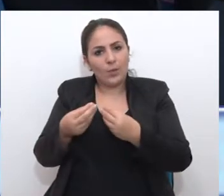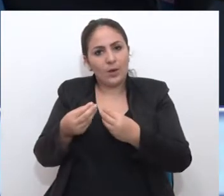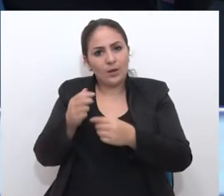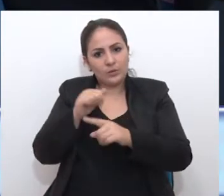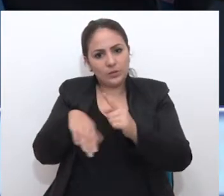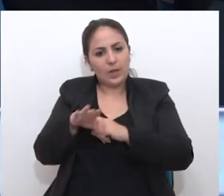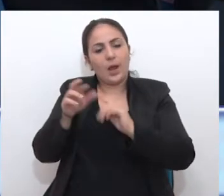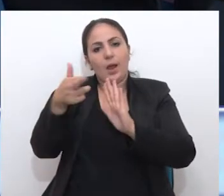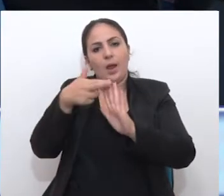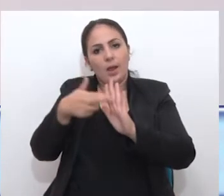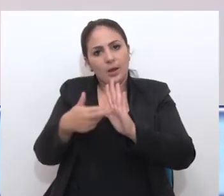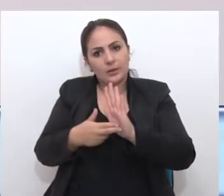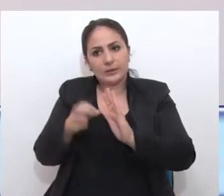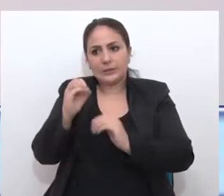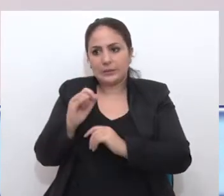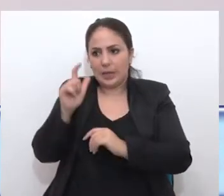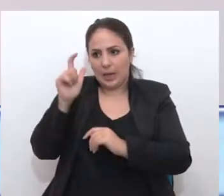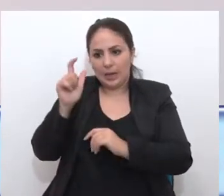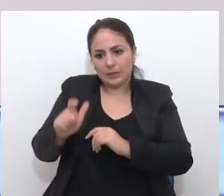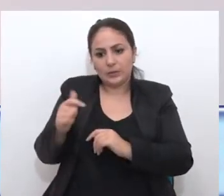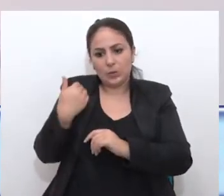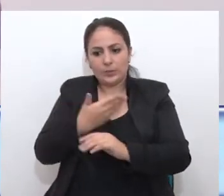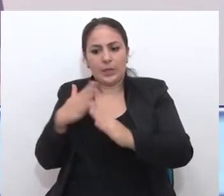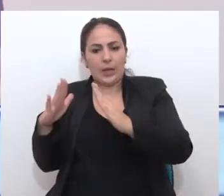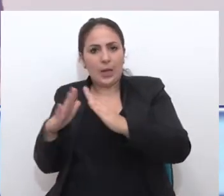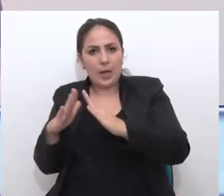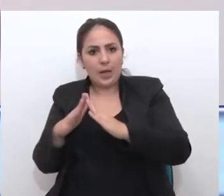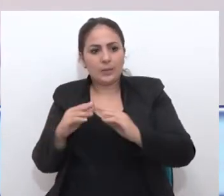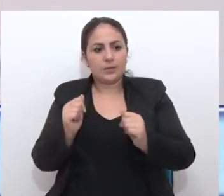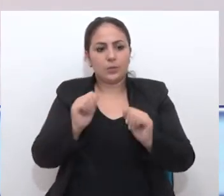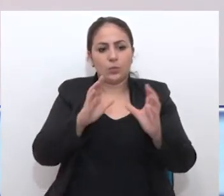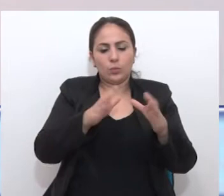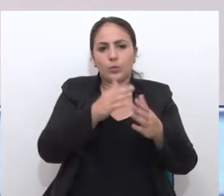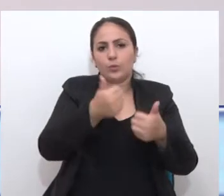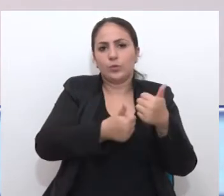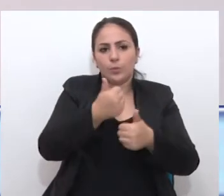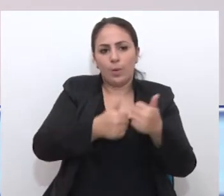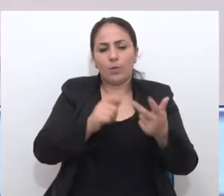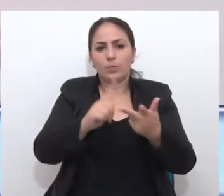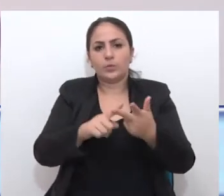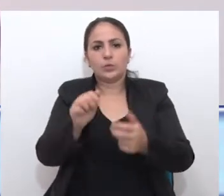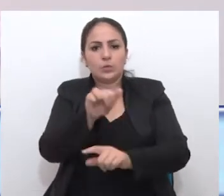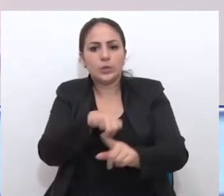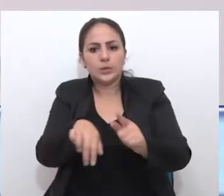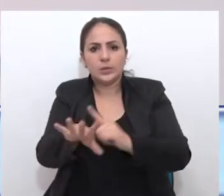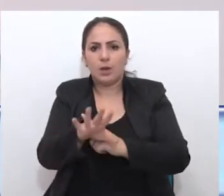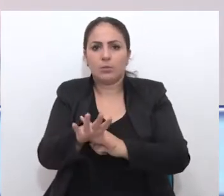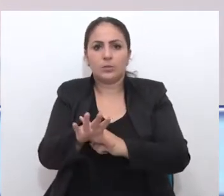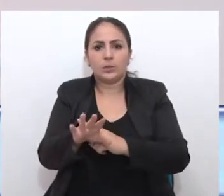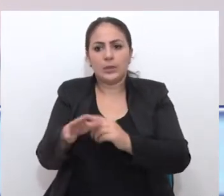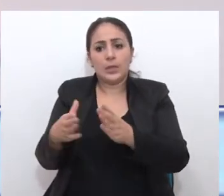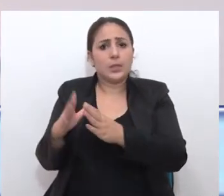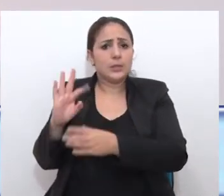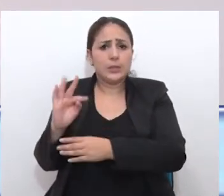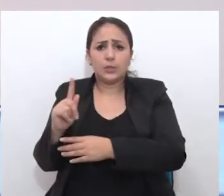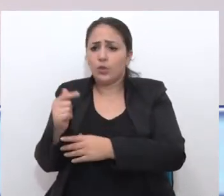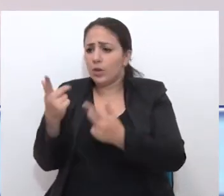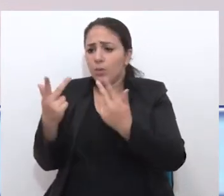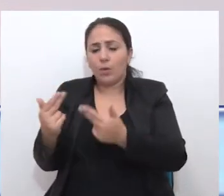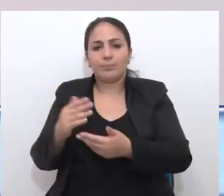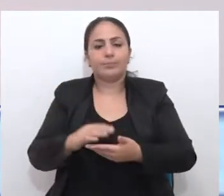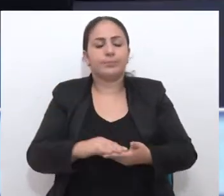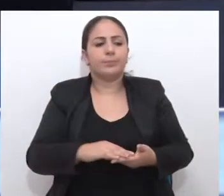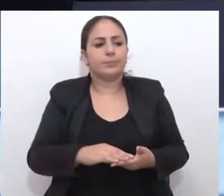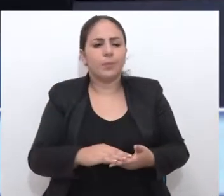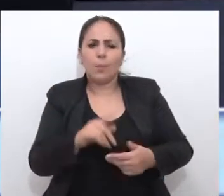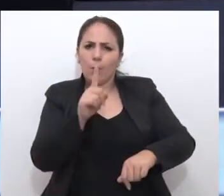toda a sociedade tem o seu regramento. Seja ela na nossa casa, seja no clube de futebol, seja no clube social, e no CTGs não é